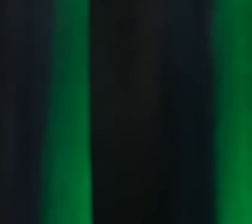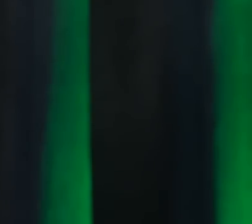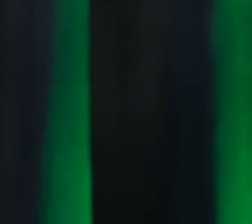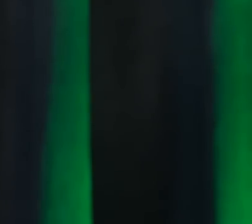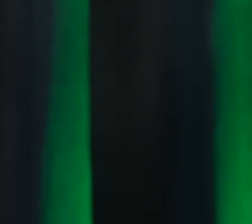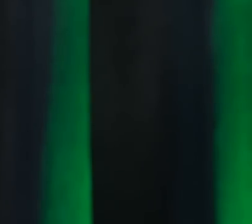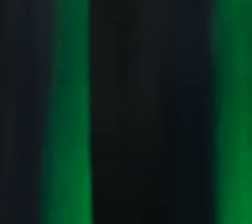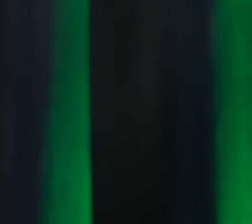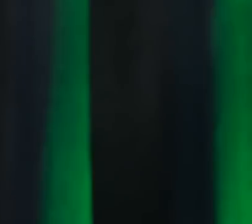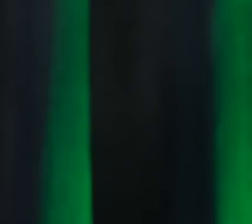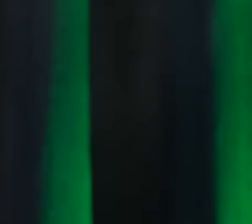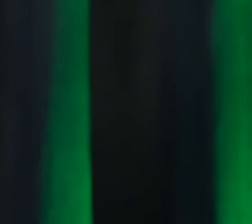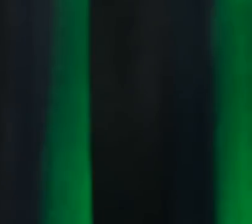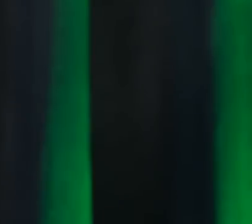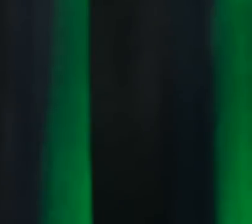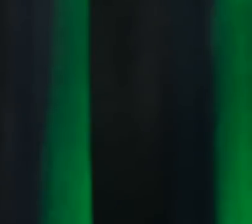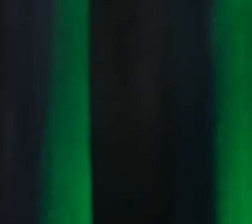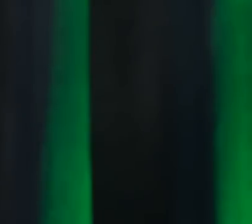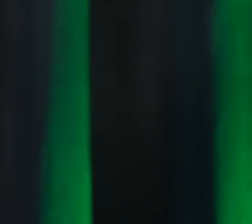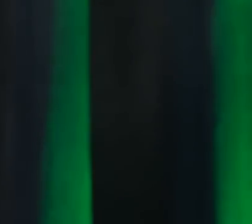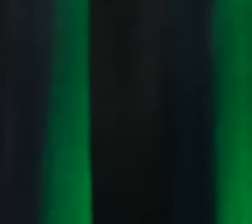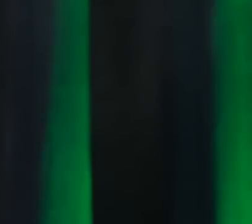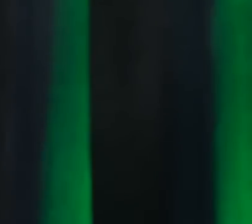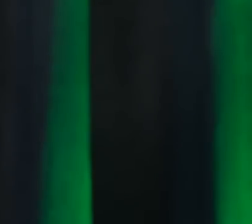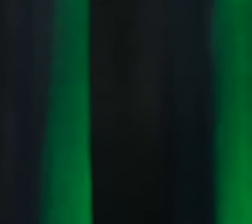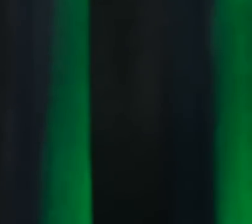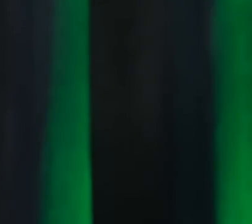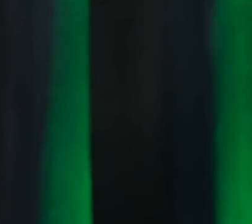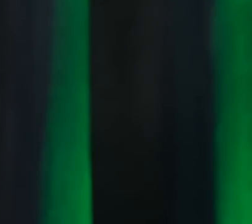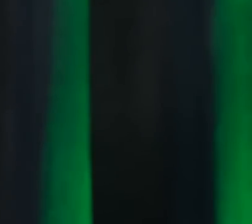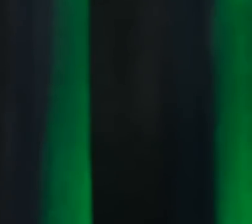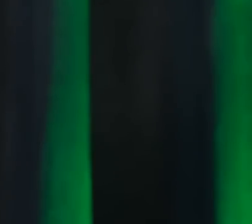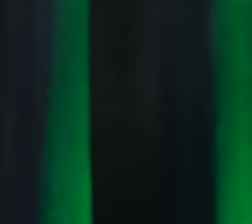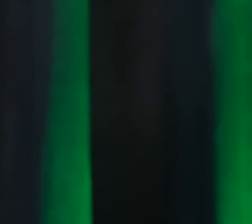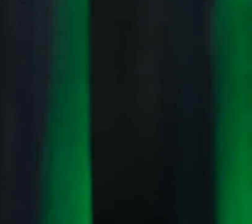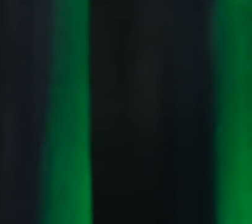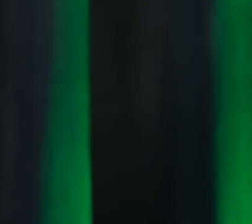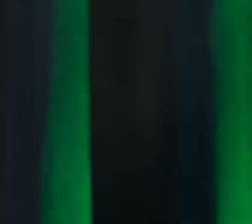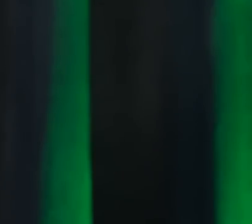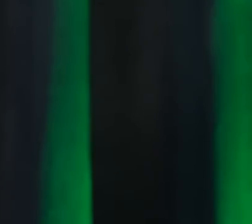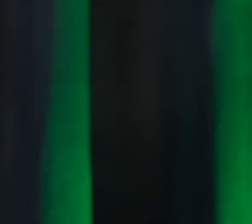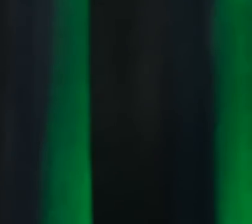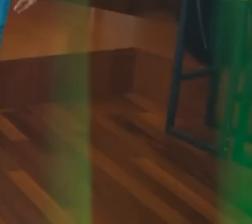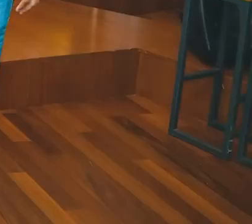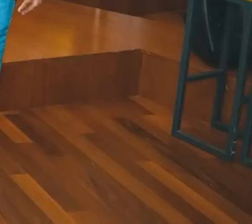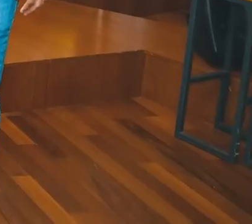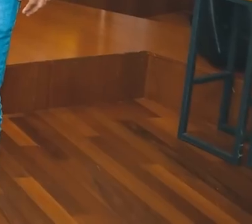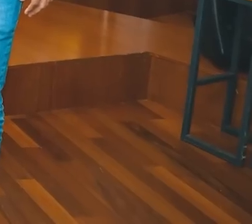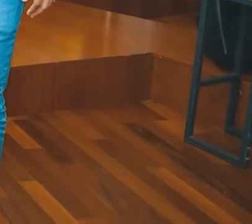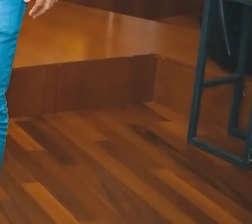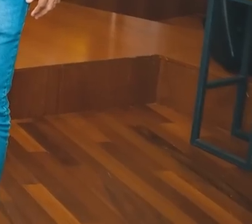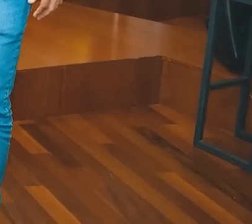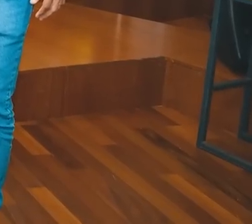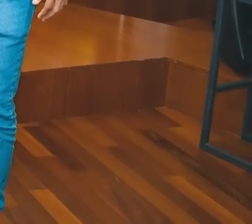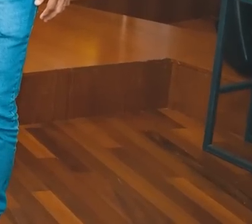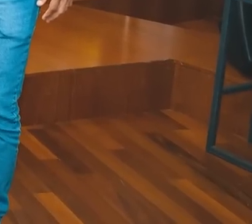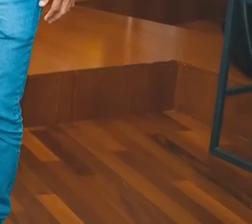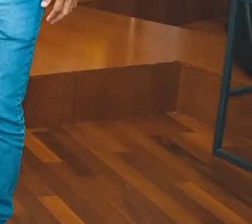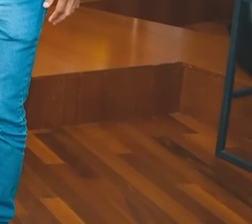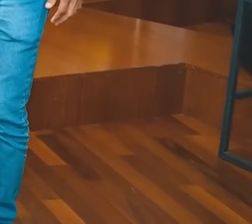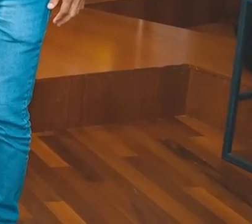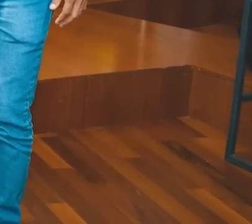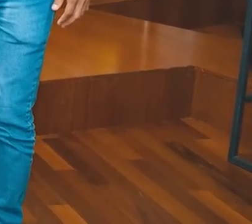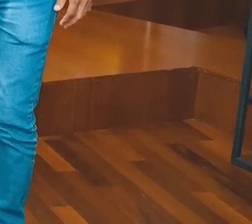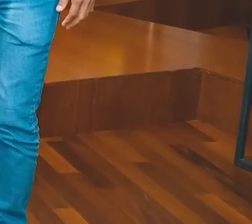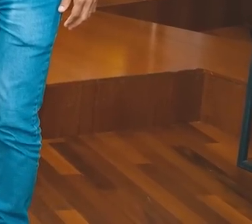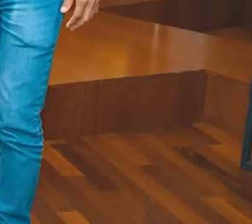para e o resultado tá sendo muito positivo então sim eles aprendem O que é empatia na prática e agora eles estão